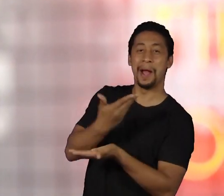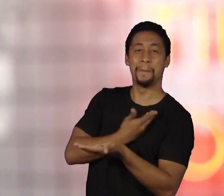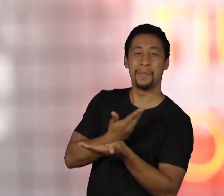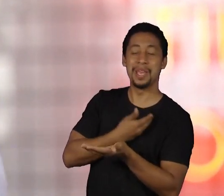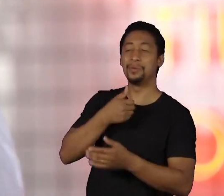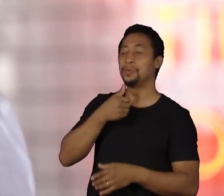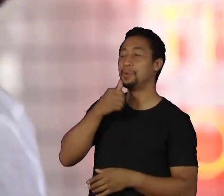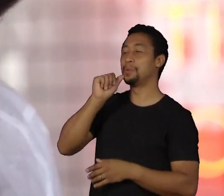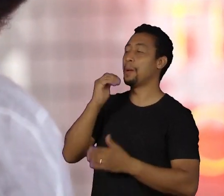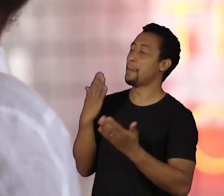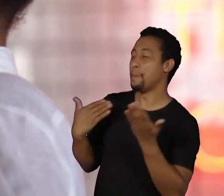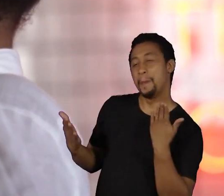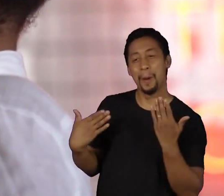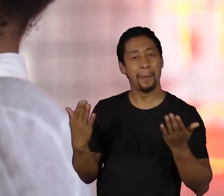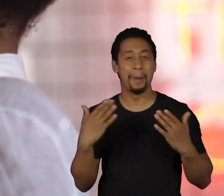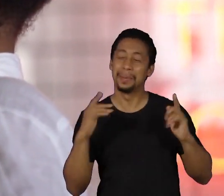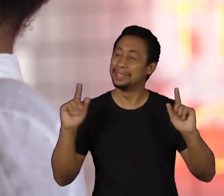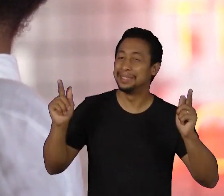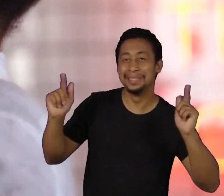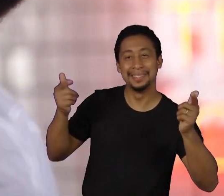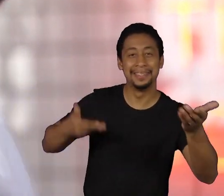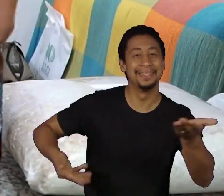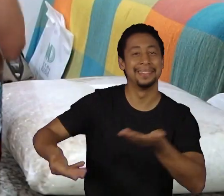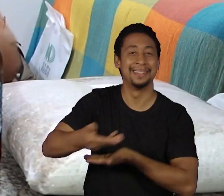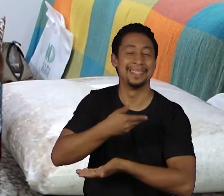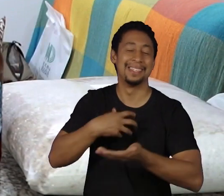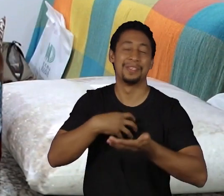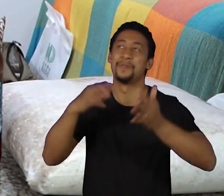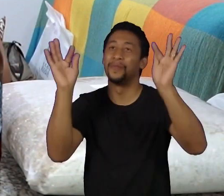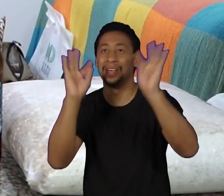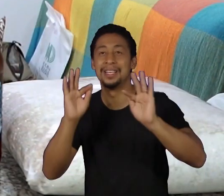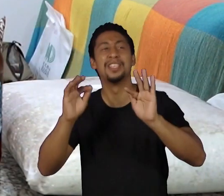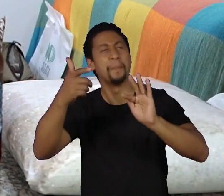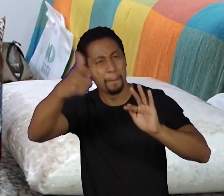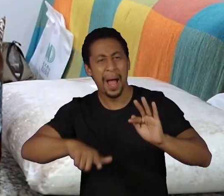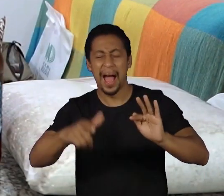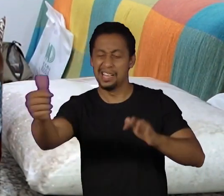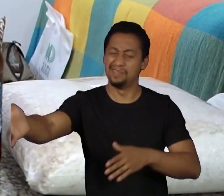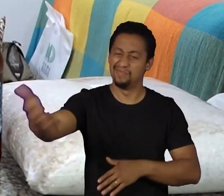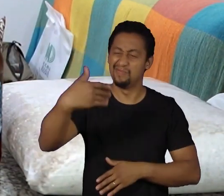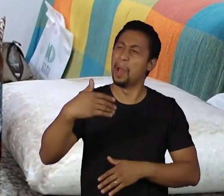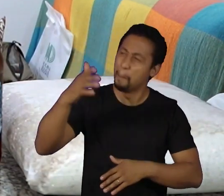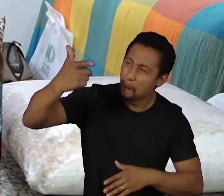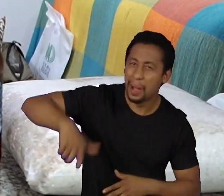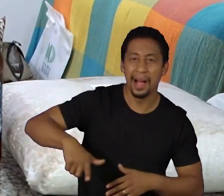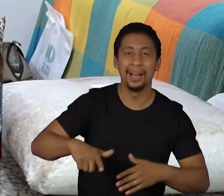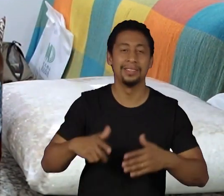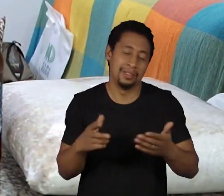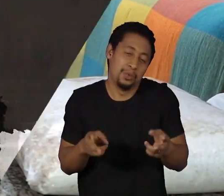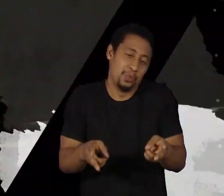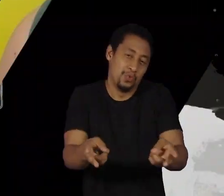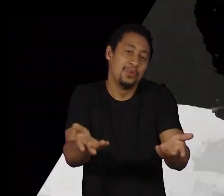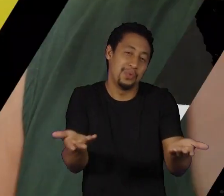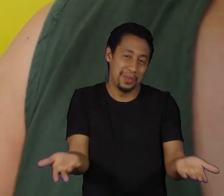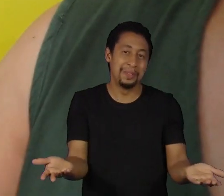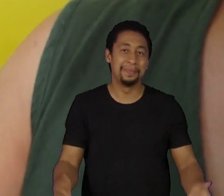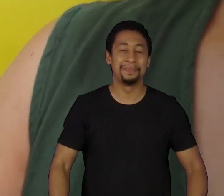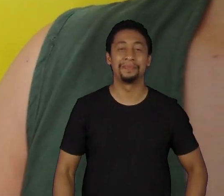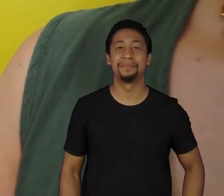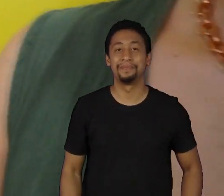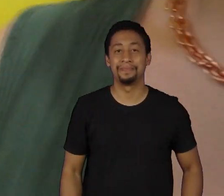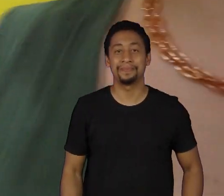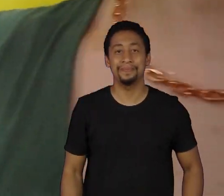descontraídos, eles querem conversar, querem bater mais papo, desce mais uma, desce mais duas, e assim por diante. Eu